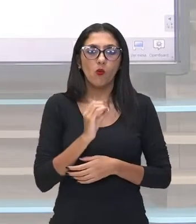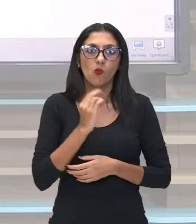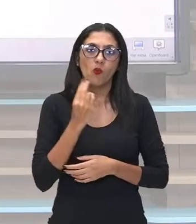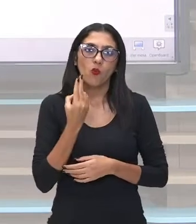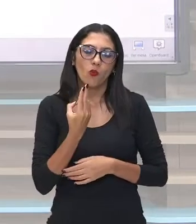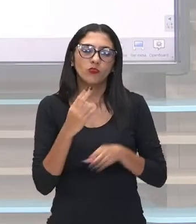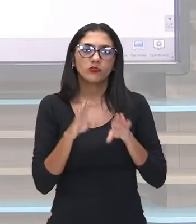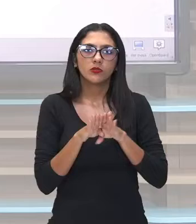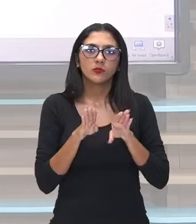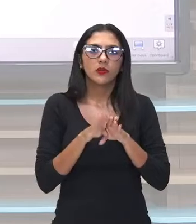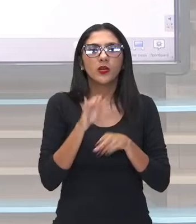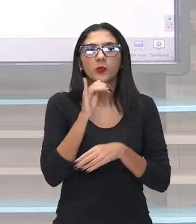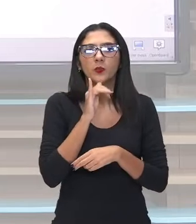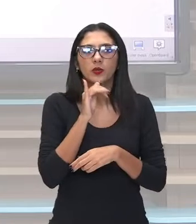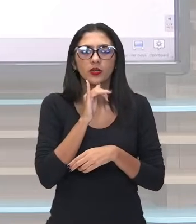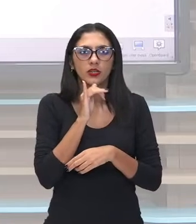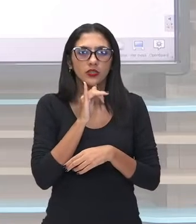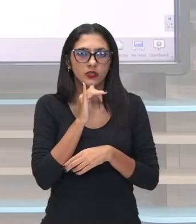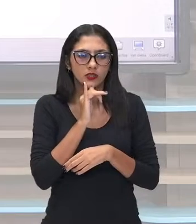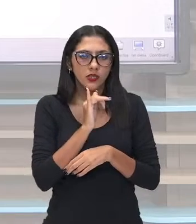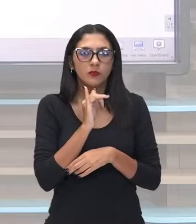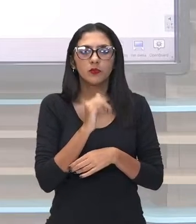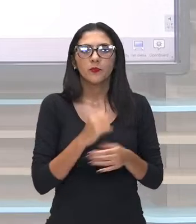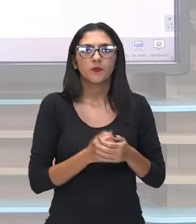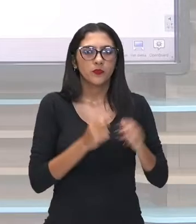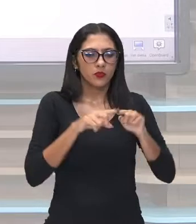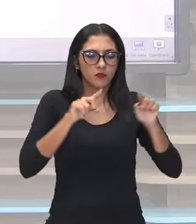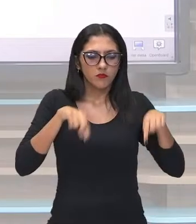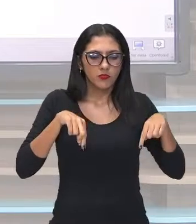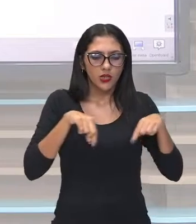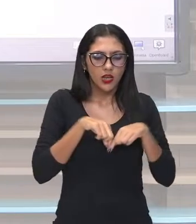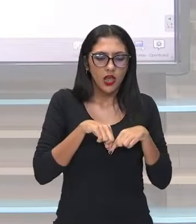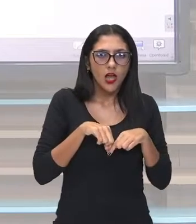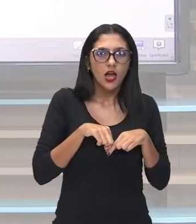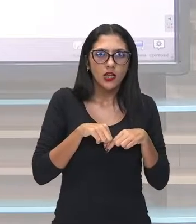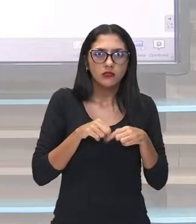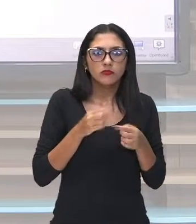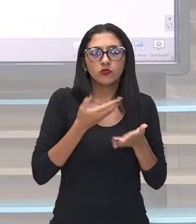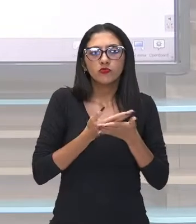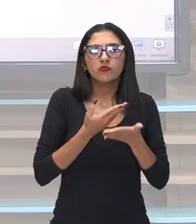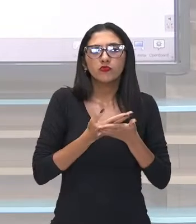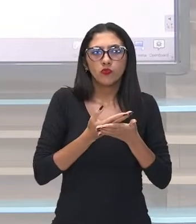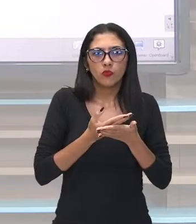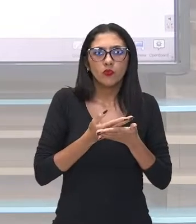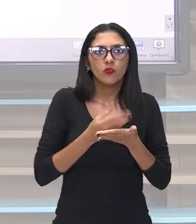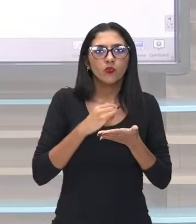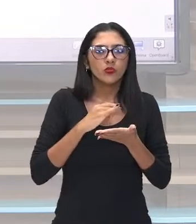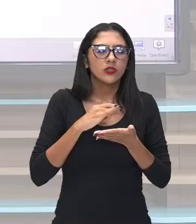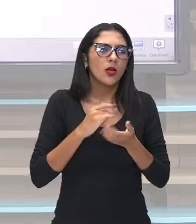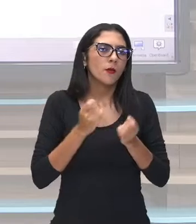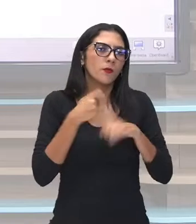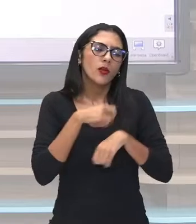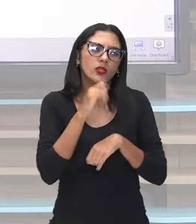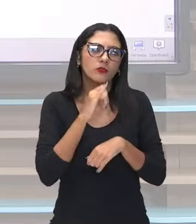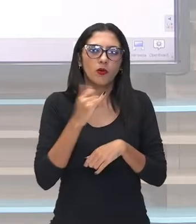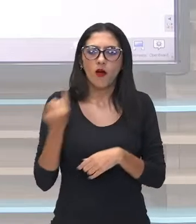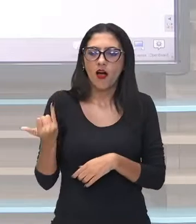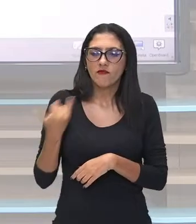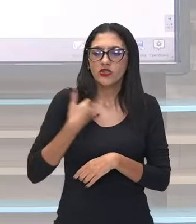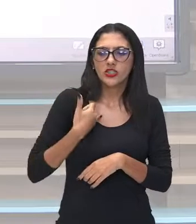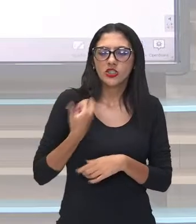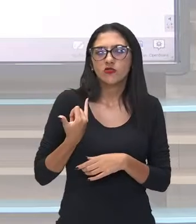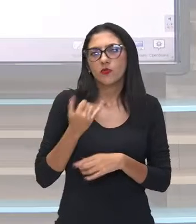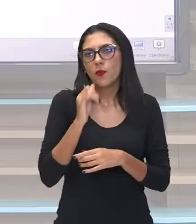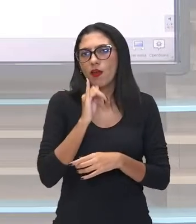estava lá quando recebeu uma mensagem do namorado terminando com ela, né?